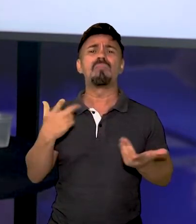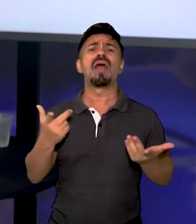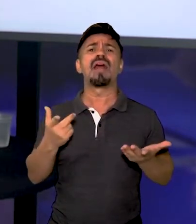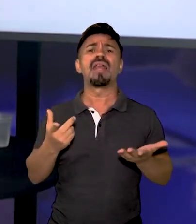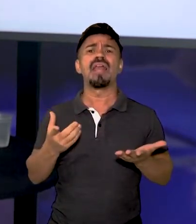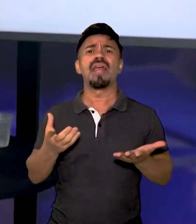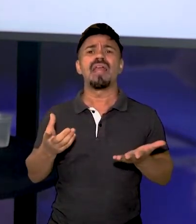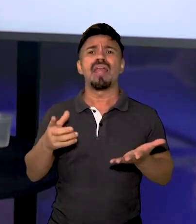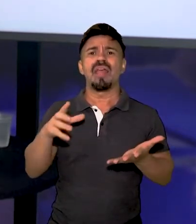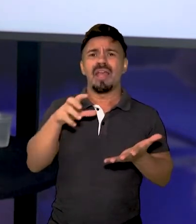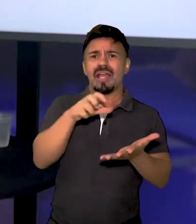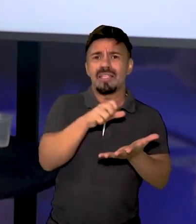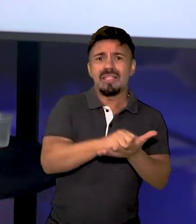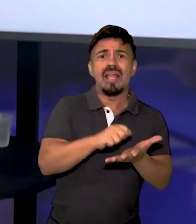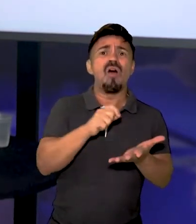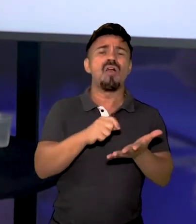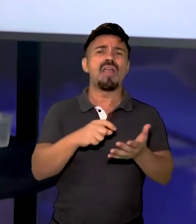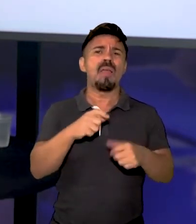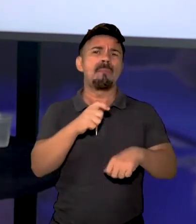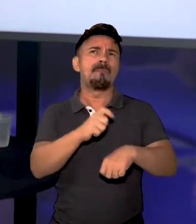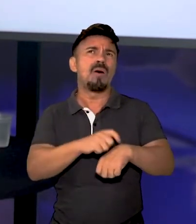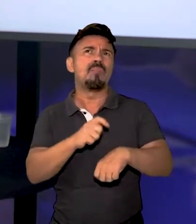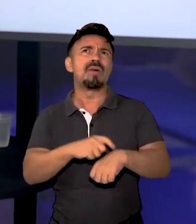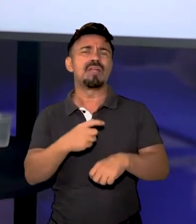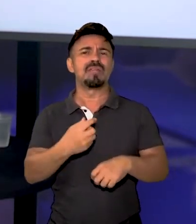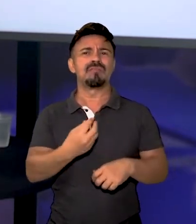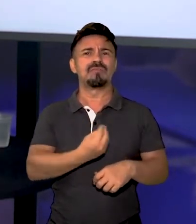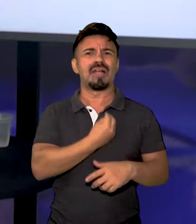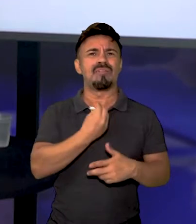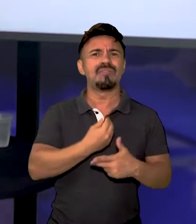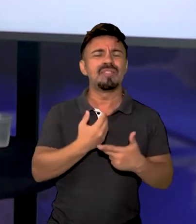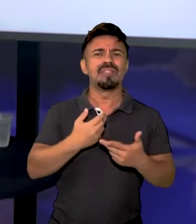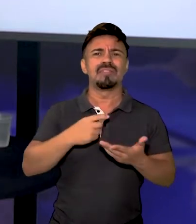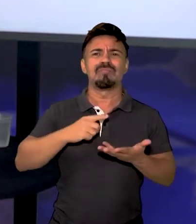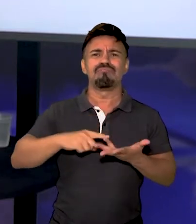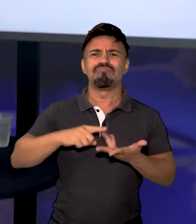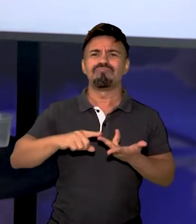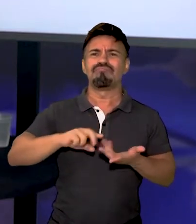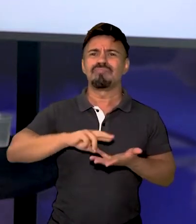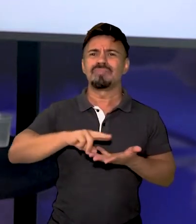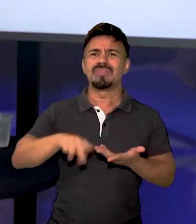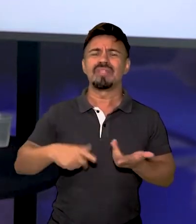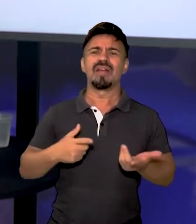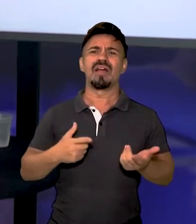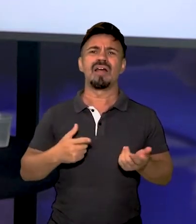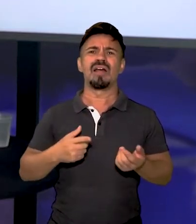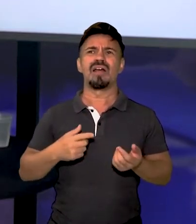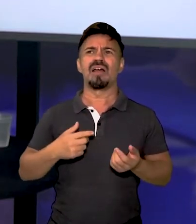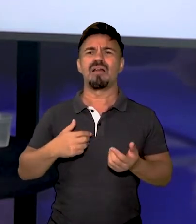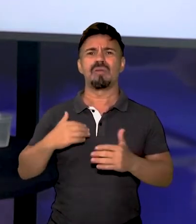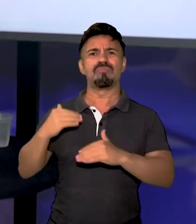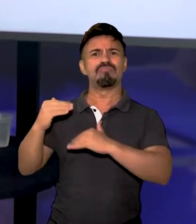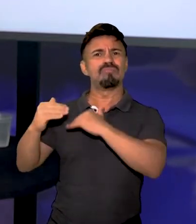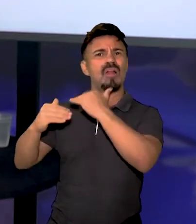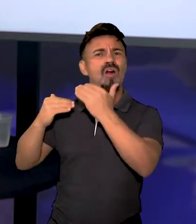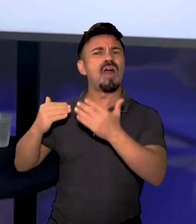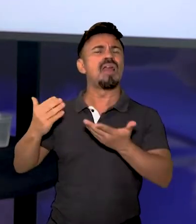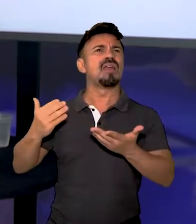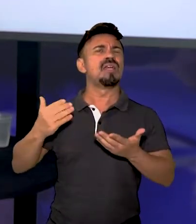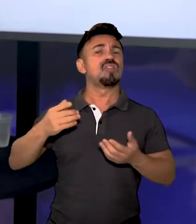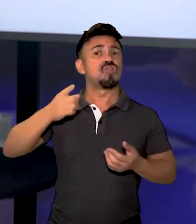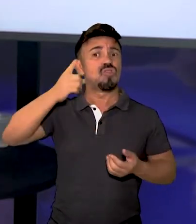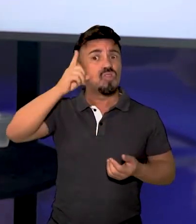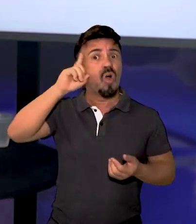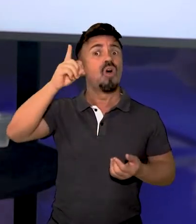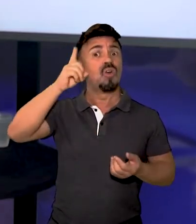registrar momentos e lições de vida, ser um registro permanente do seu progresso, ou seja, cada